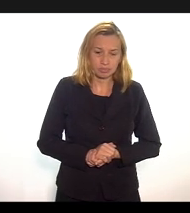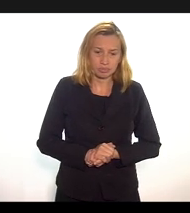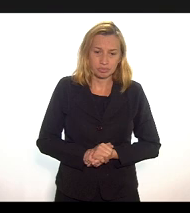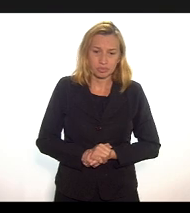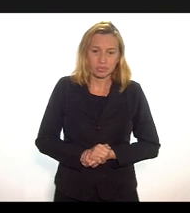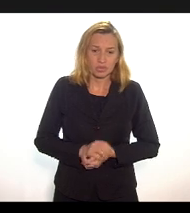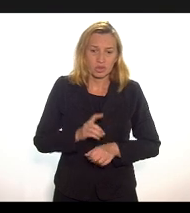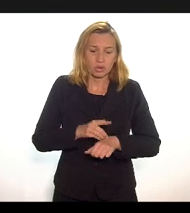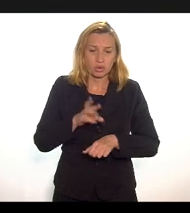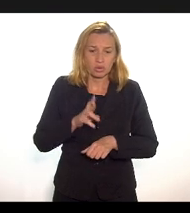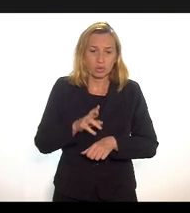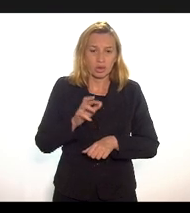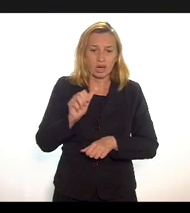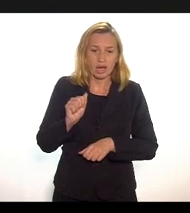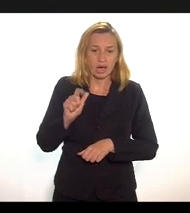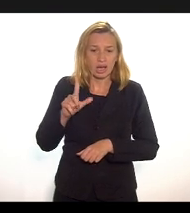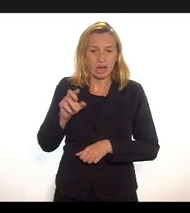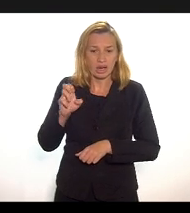Doutora Alessandra?